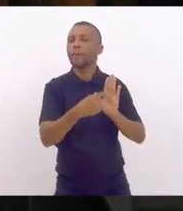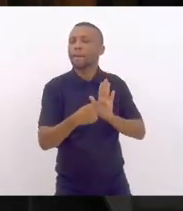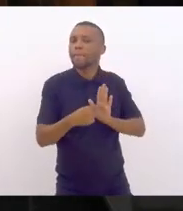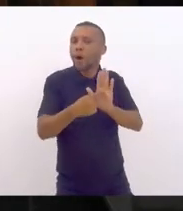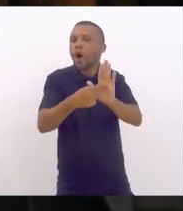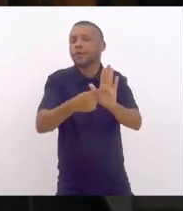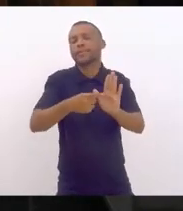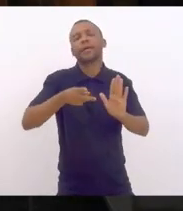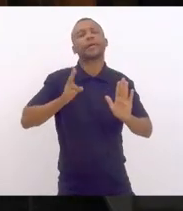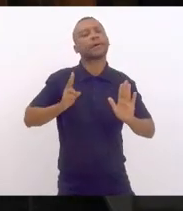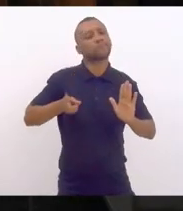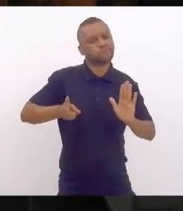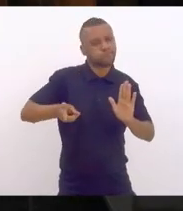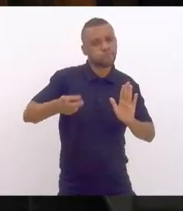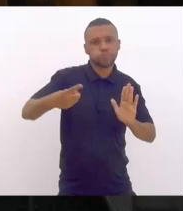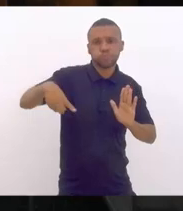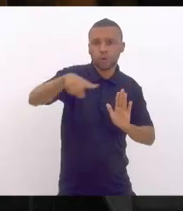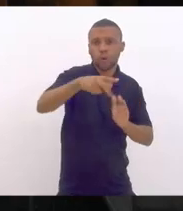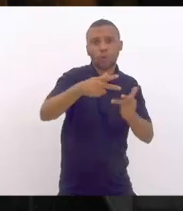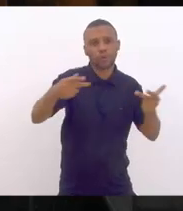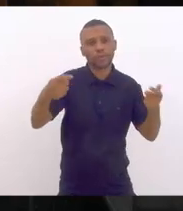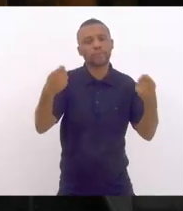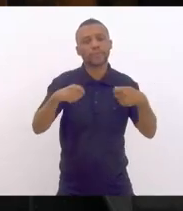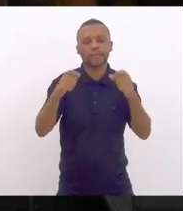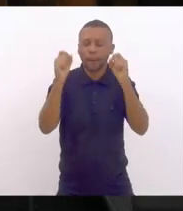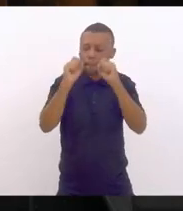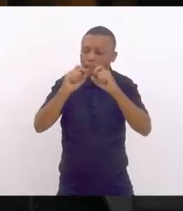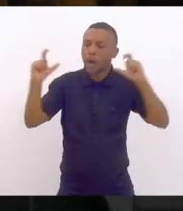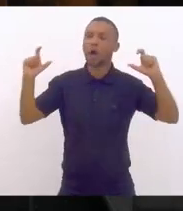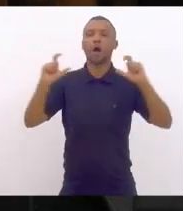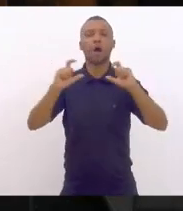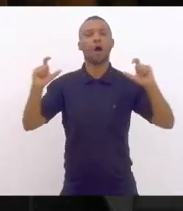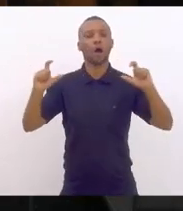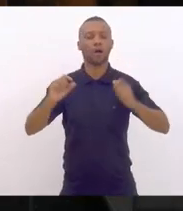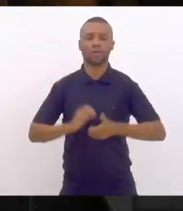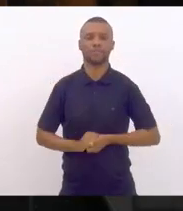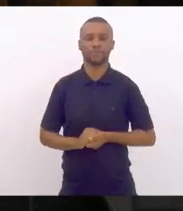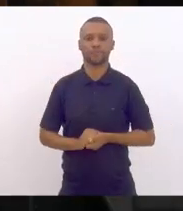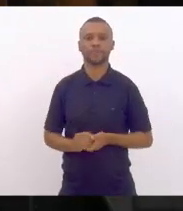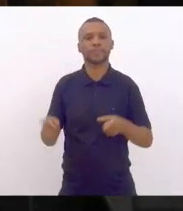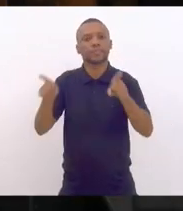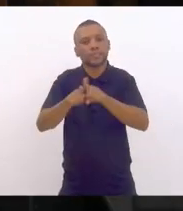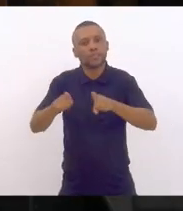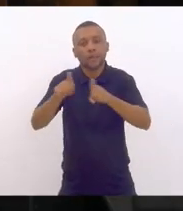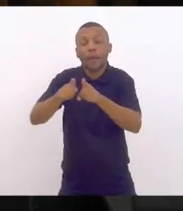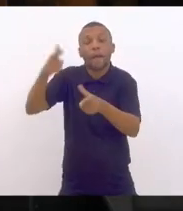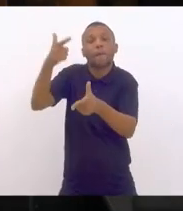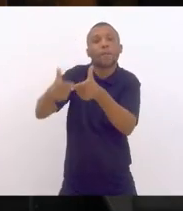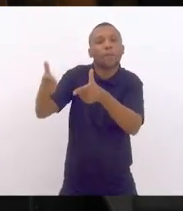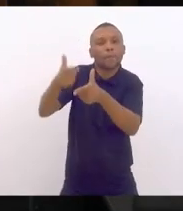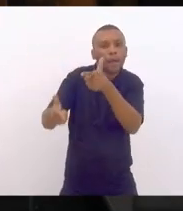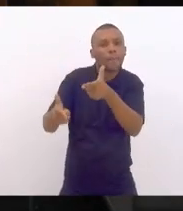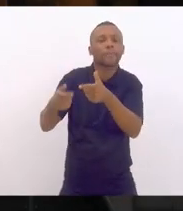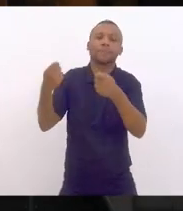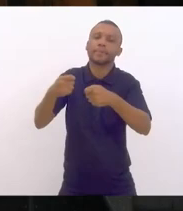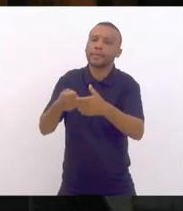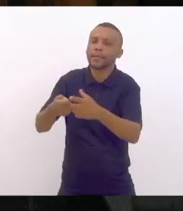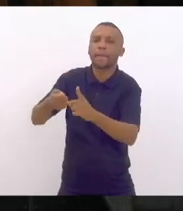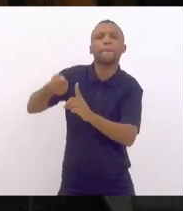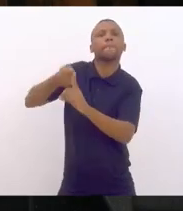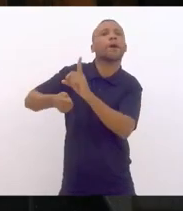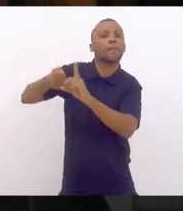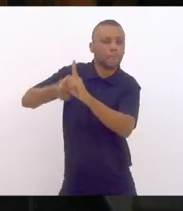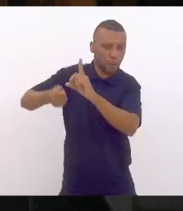que você deve realçar e problemas que você deve enfrentar ontem